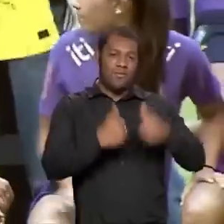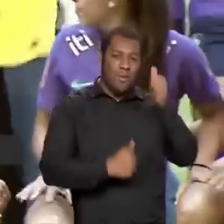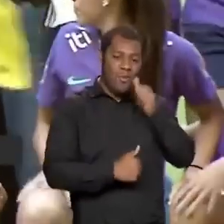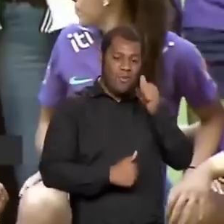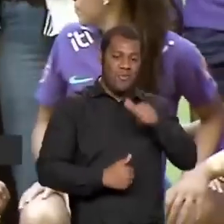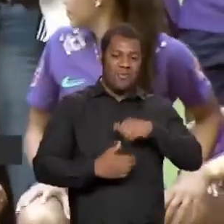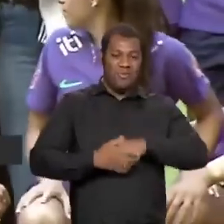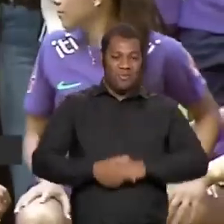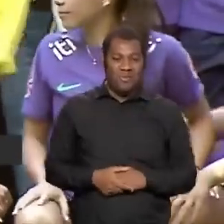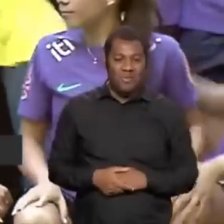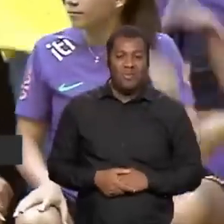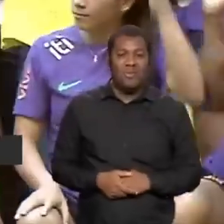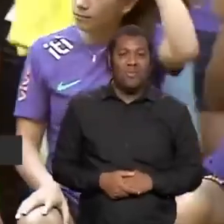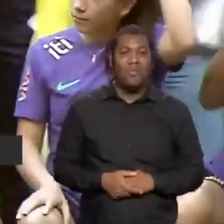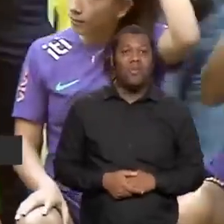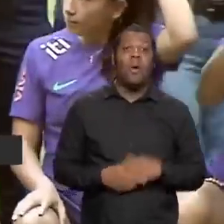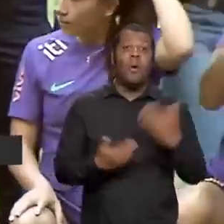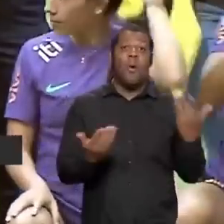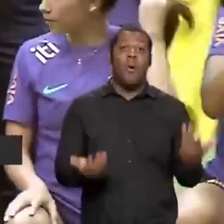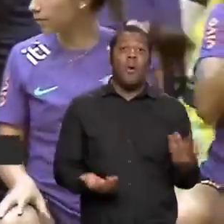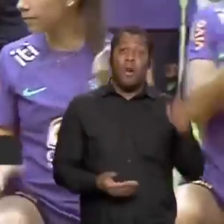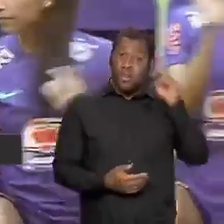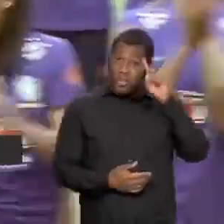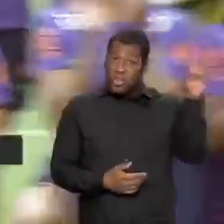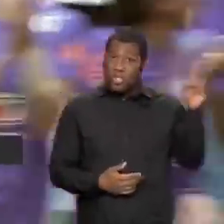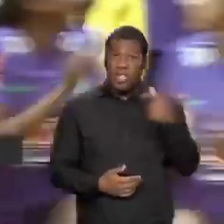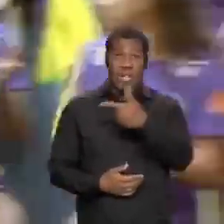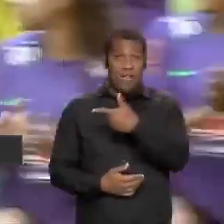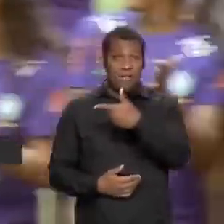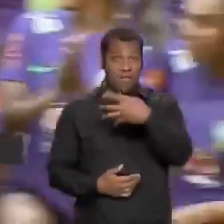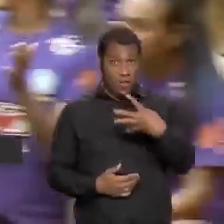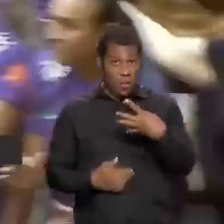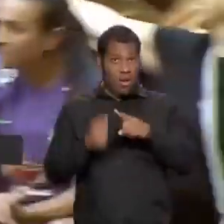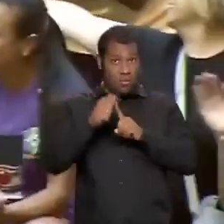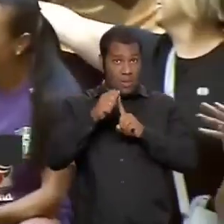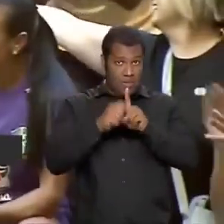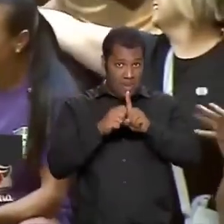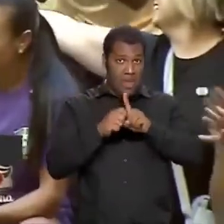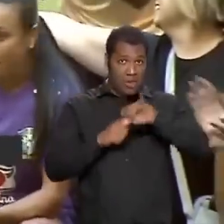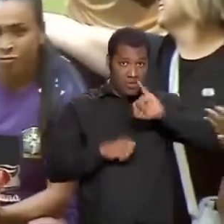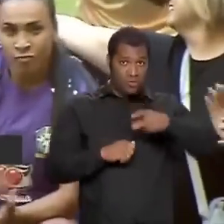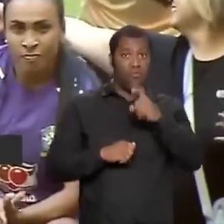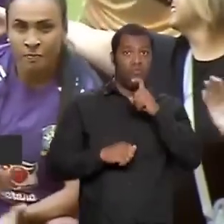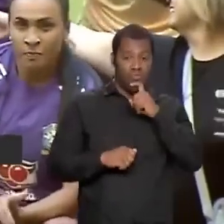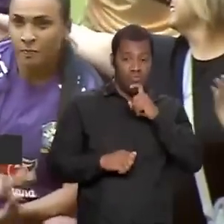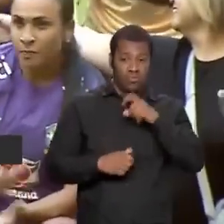A estreia está marcada para o dia 24 de julho.